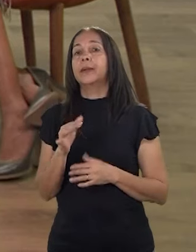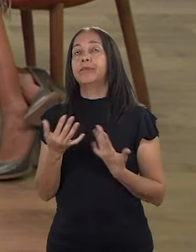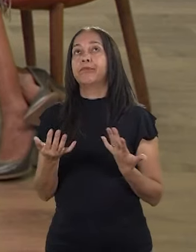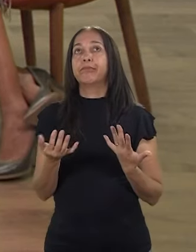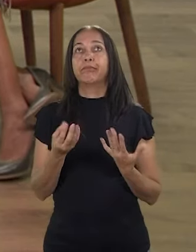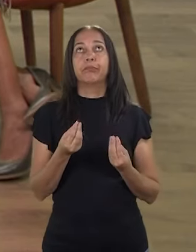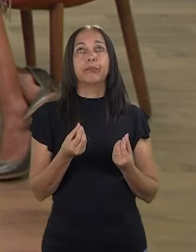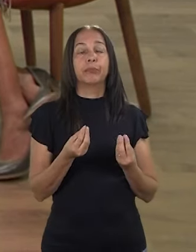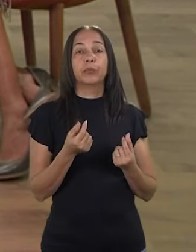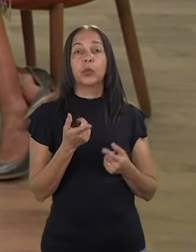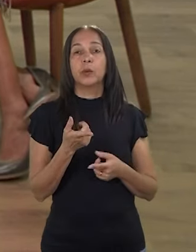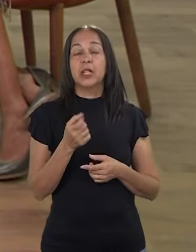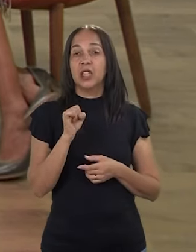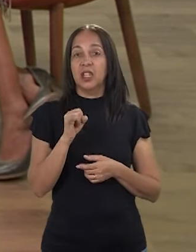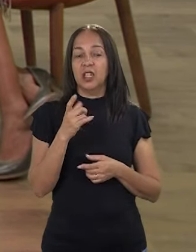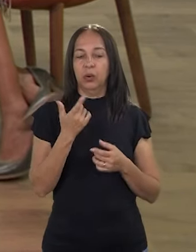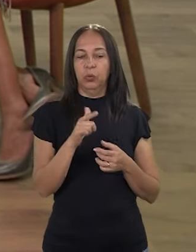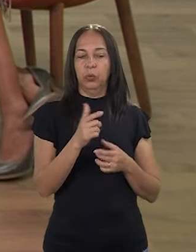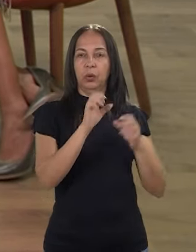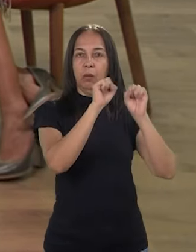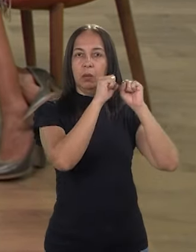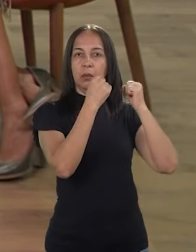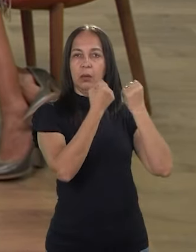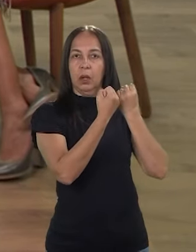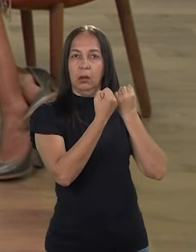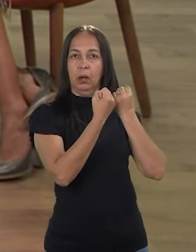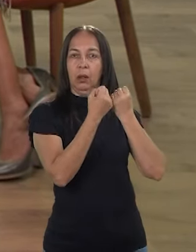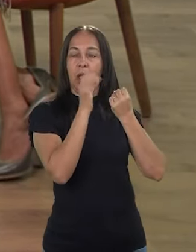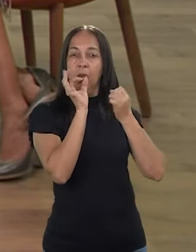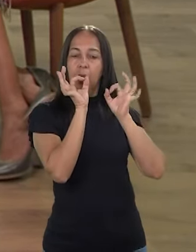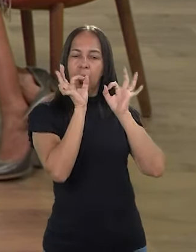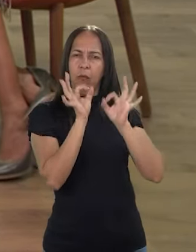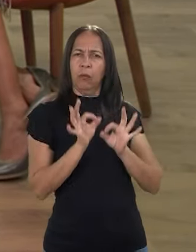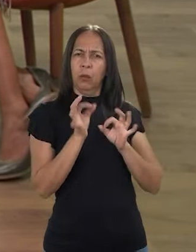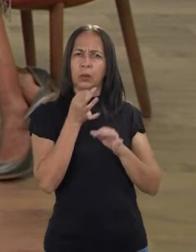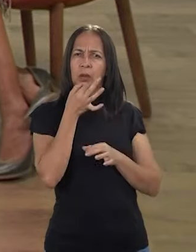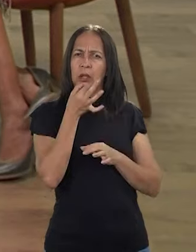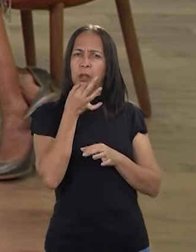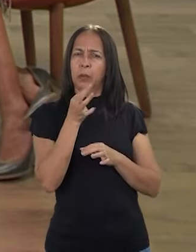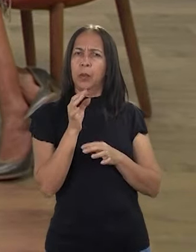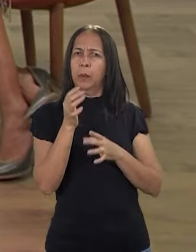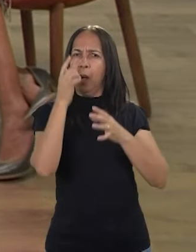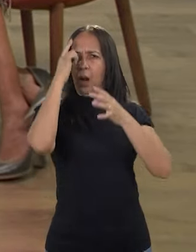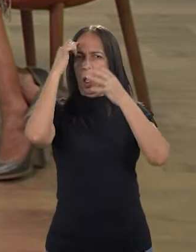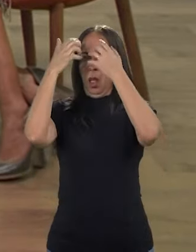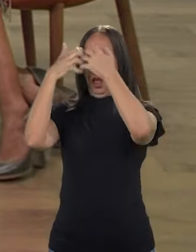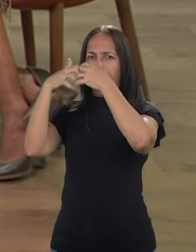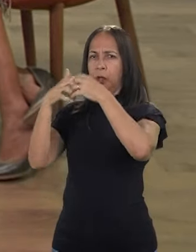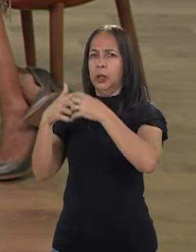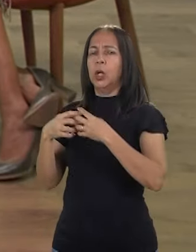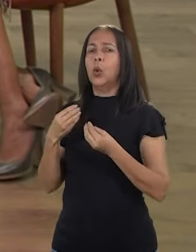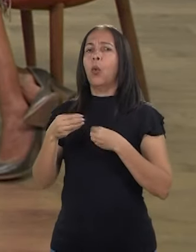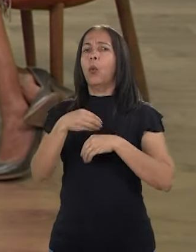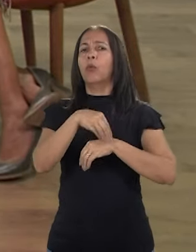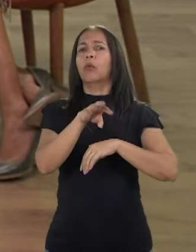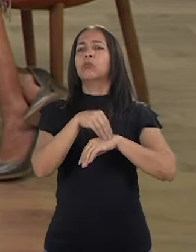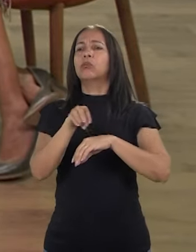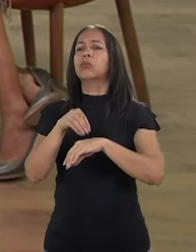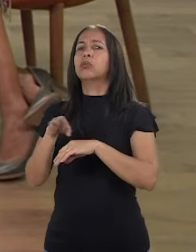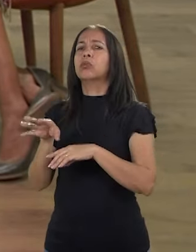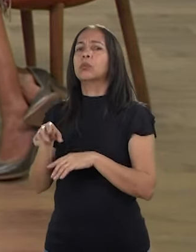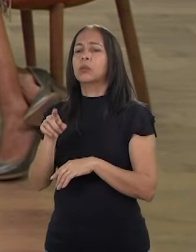não tenho uma sociedade formada criticamente para refletir o uso dessas tecnologias como é que eu vou disponibilizar isso